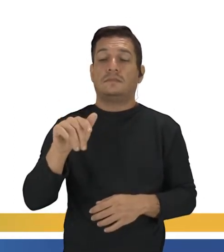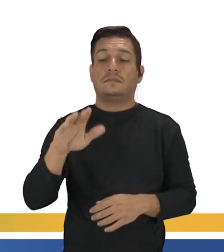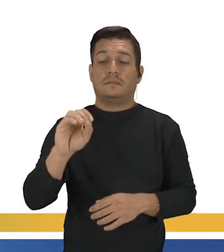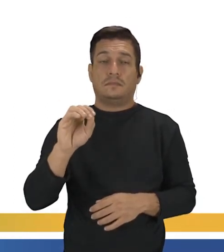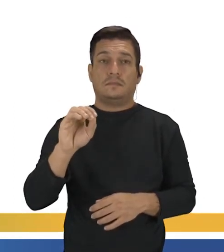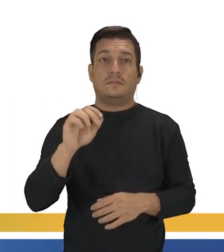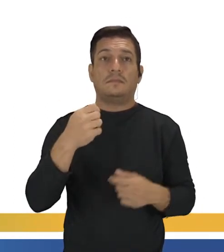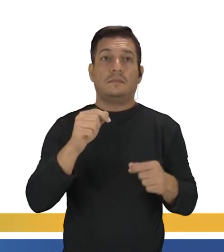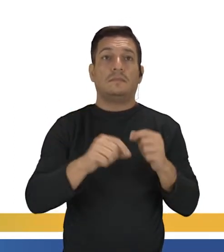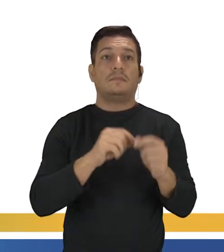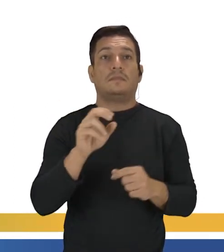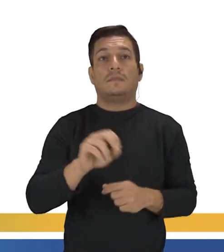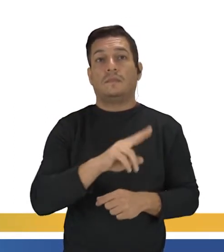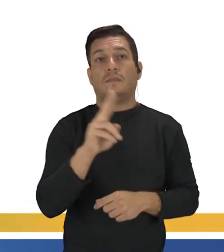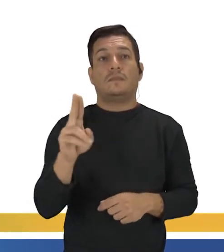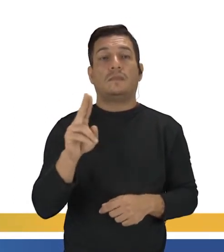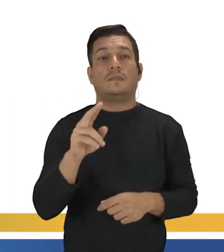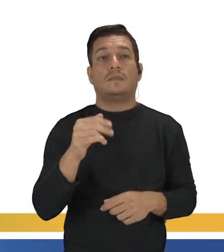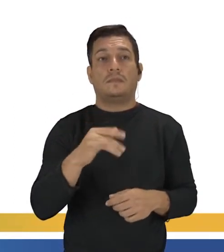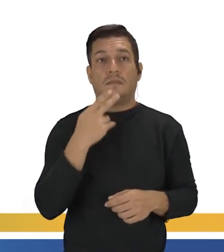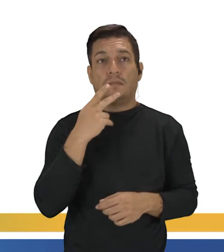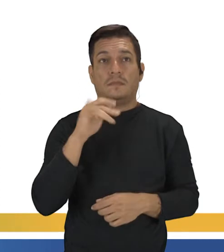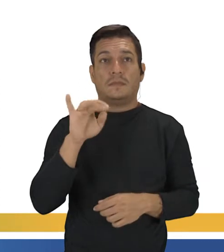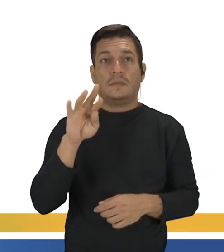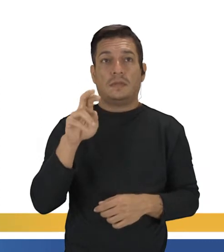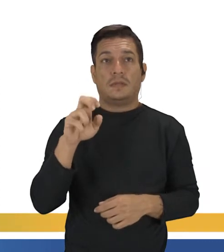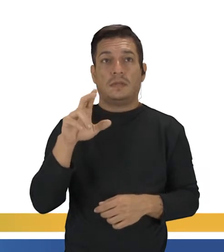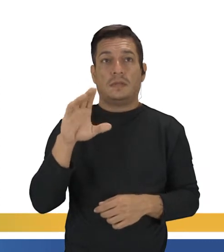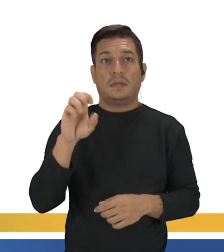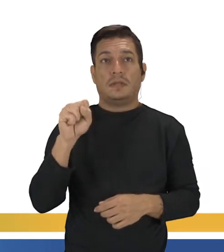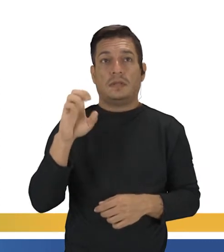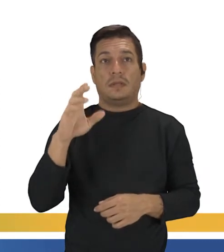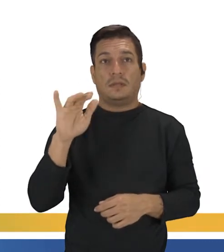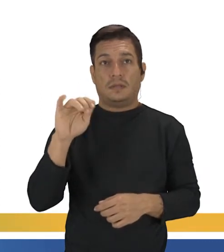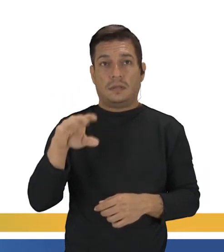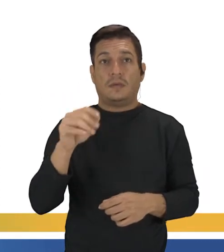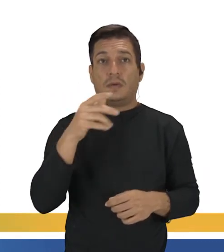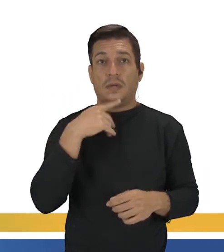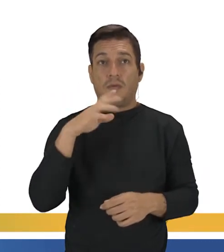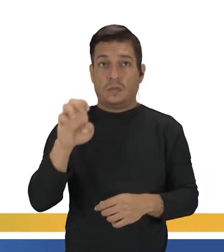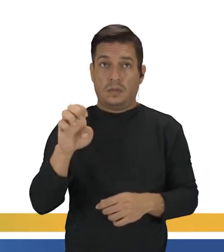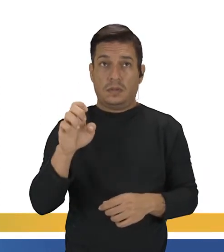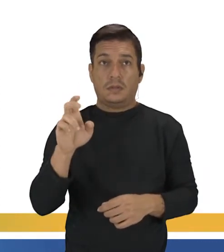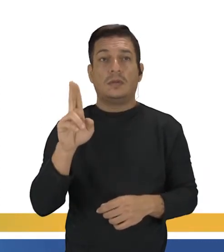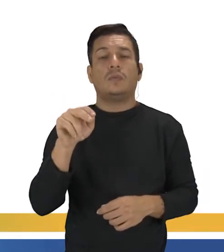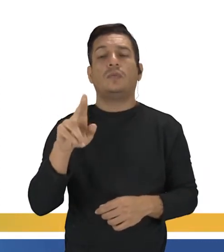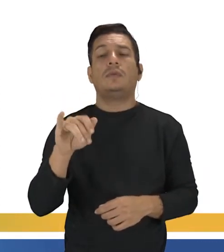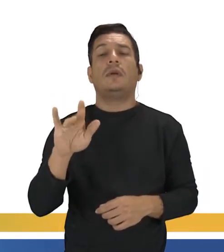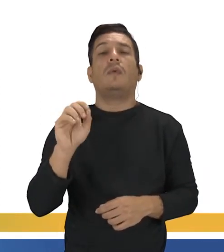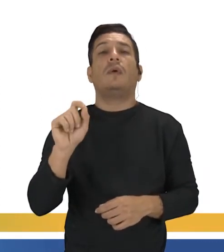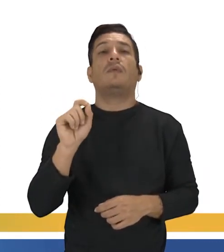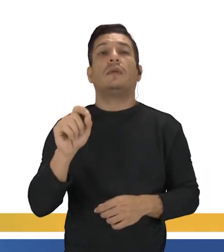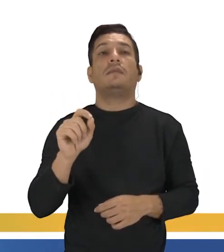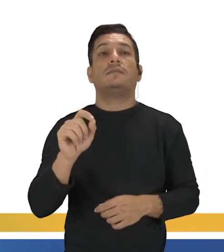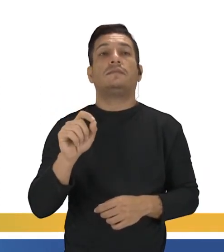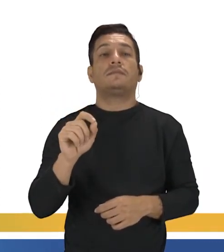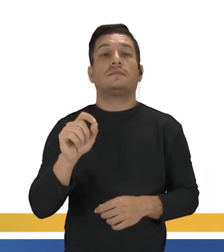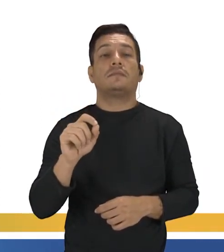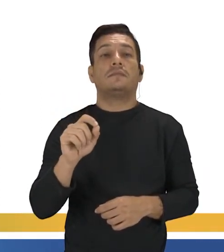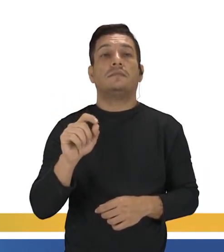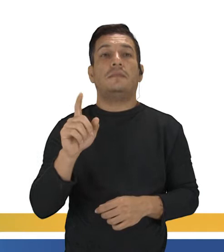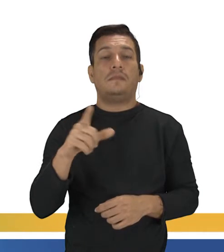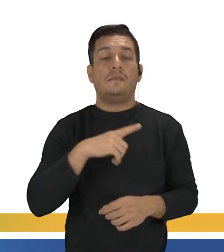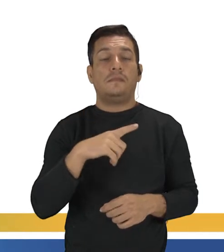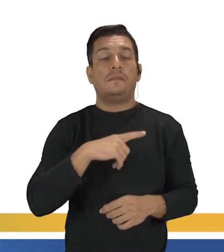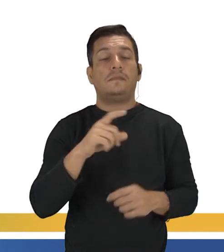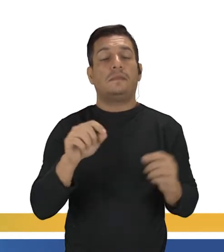que associar o OU. Quando falar em interseção, você vai associar o E. E o que é a união? Vamos aproveitar e falar sobre isso. É